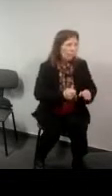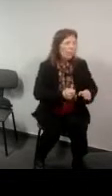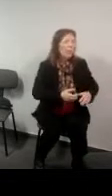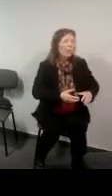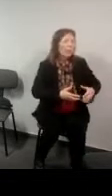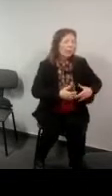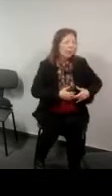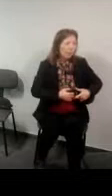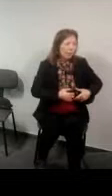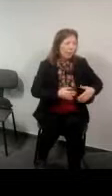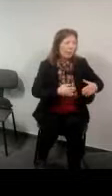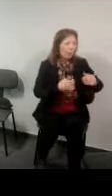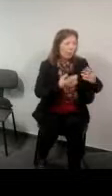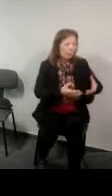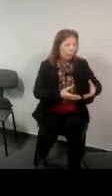dificuldade.